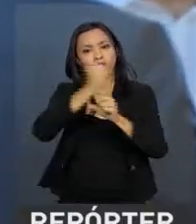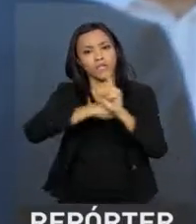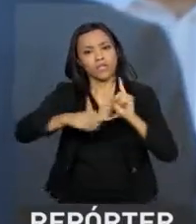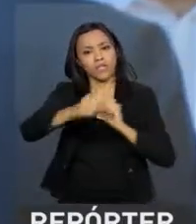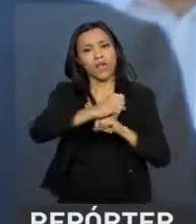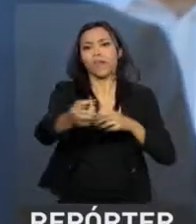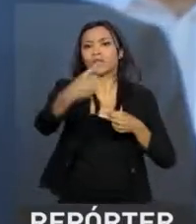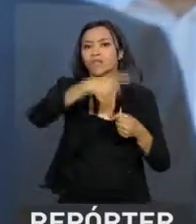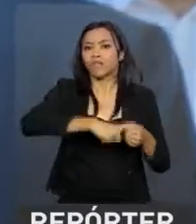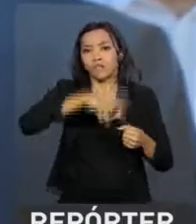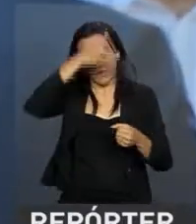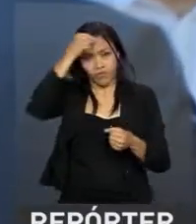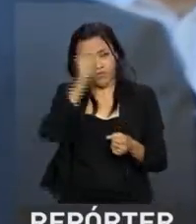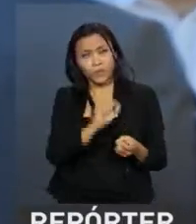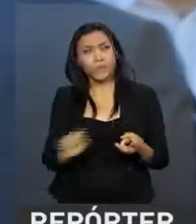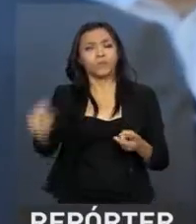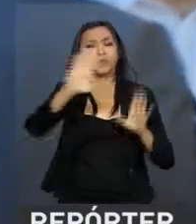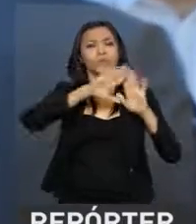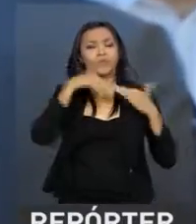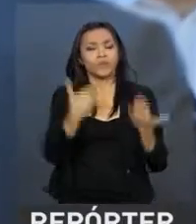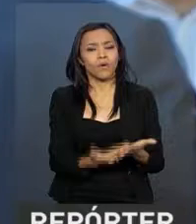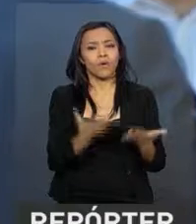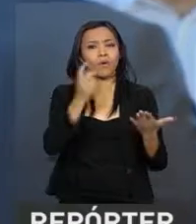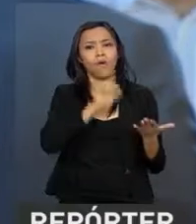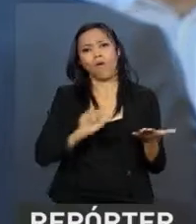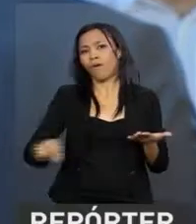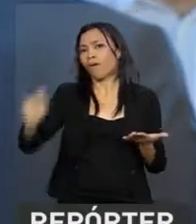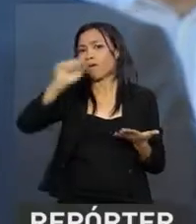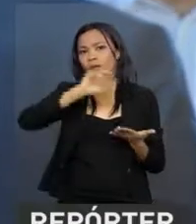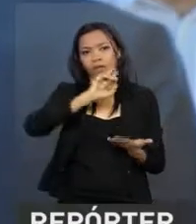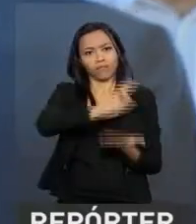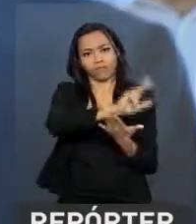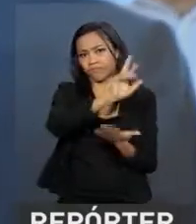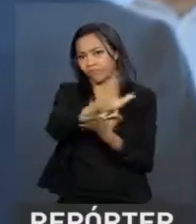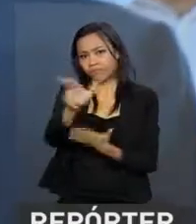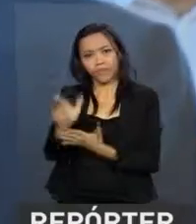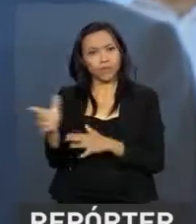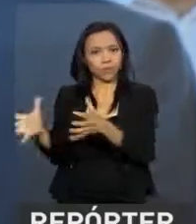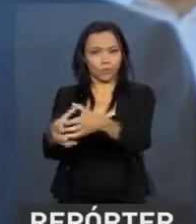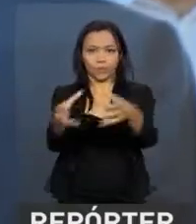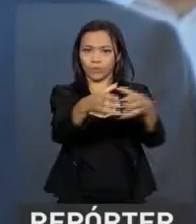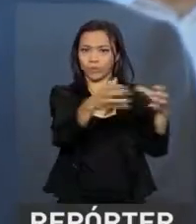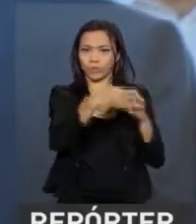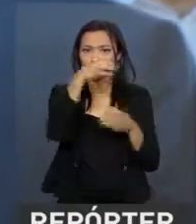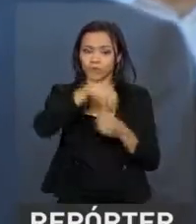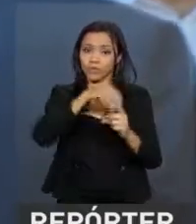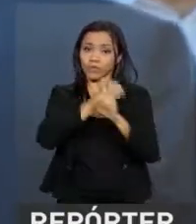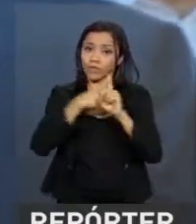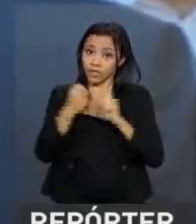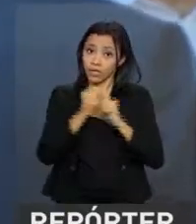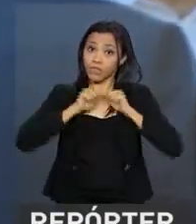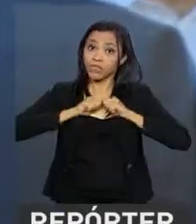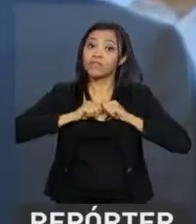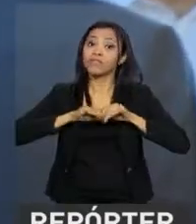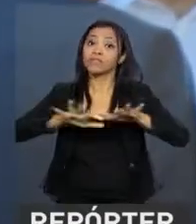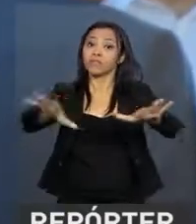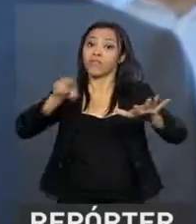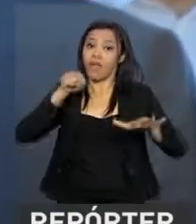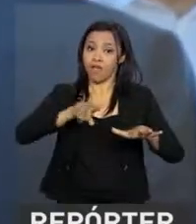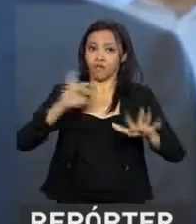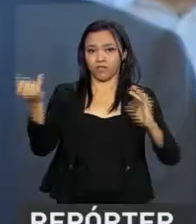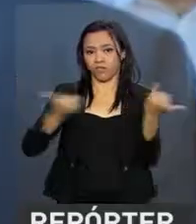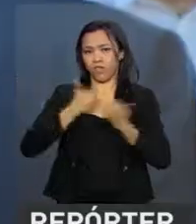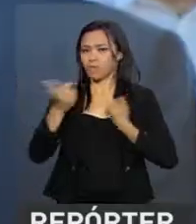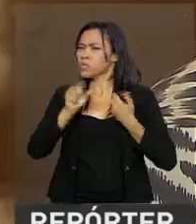prefeituras colégios e órgão sociedade órgãos de sociedade que possam disseminar o